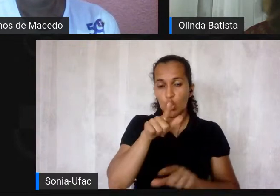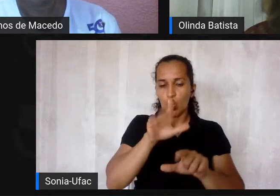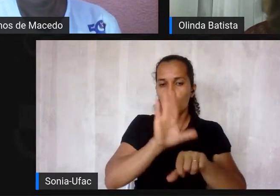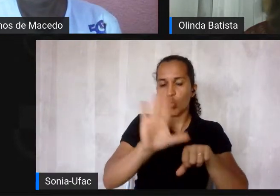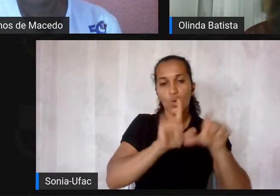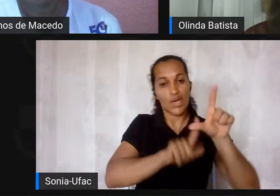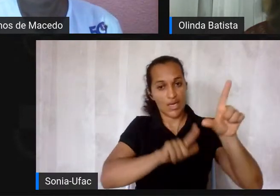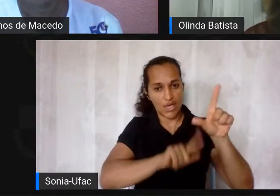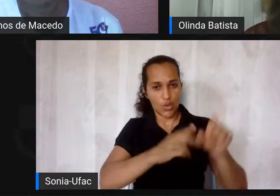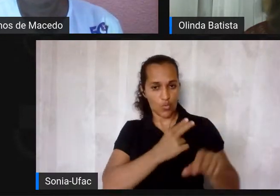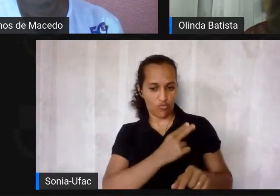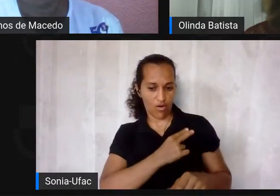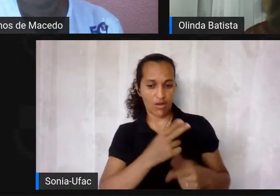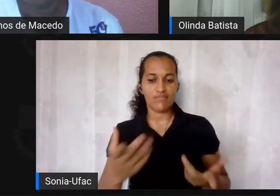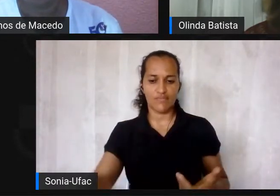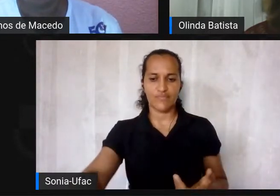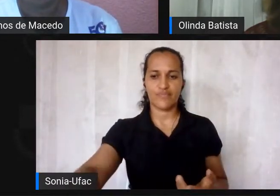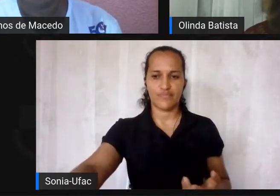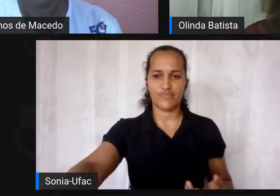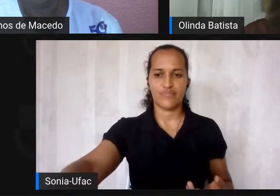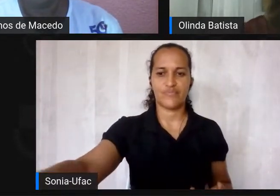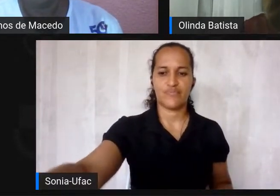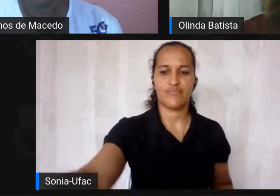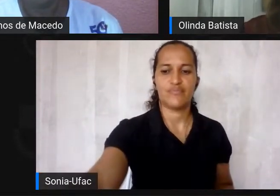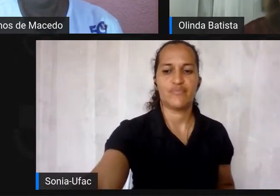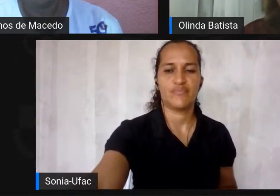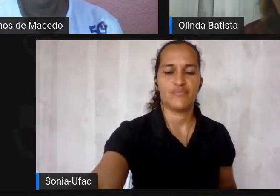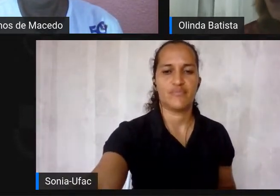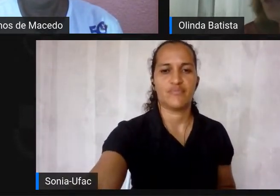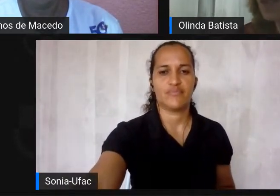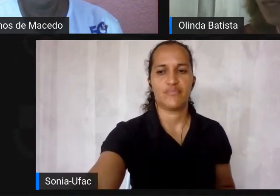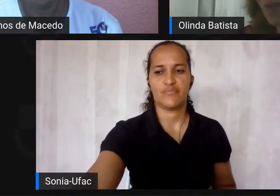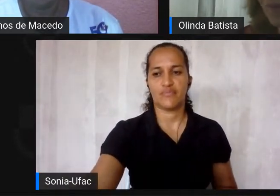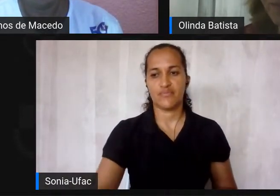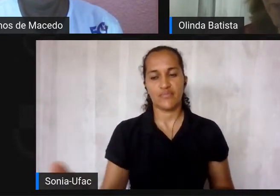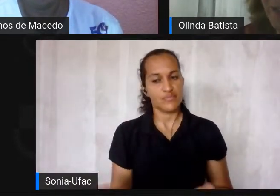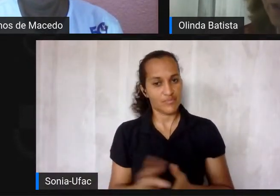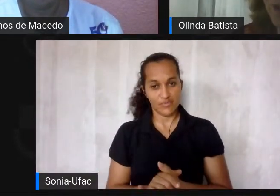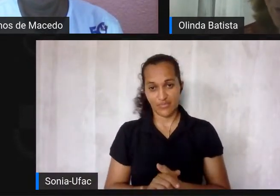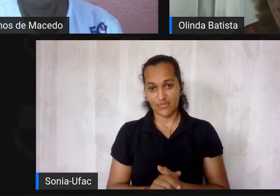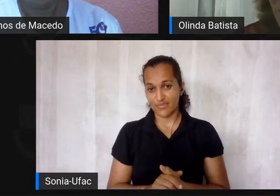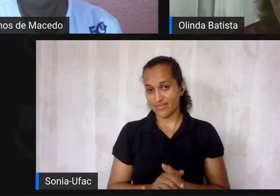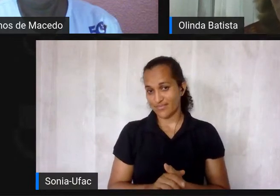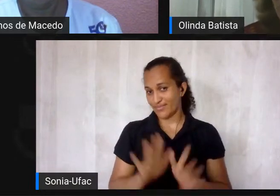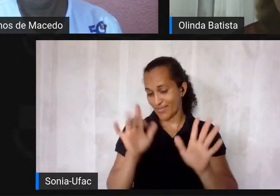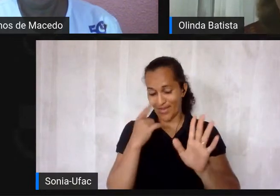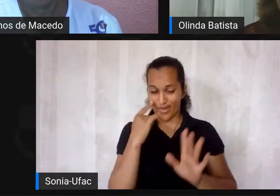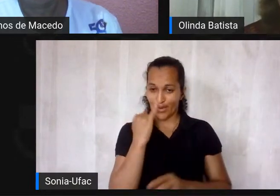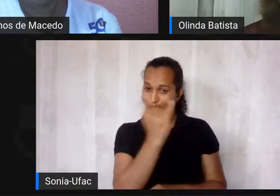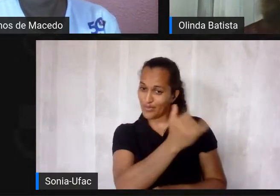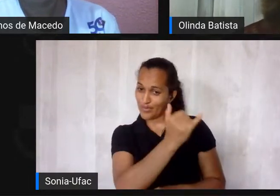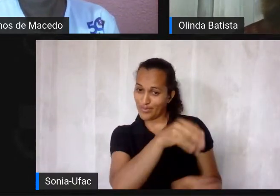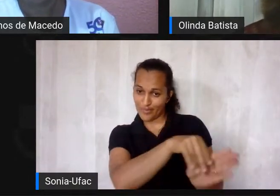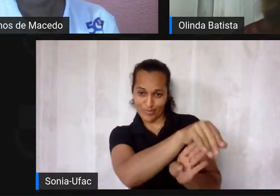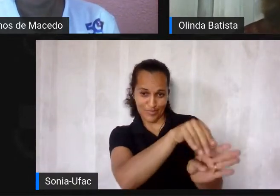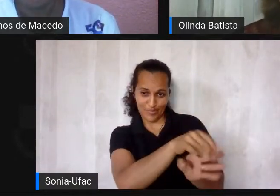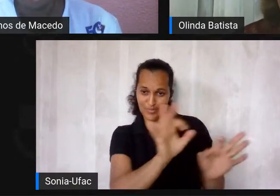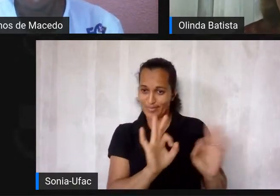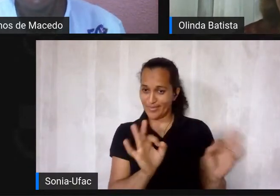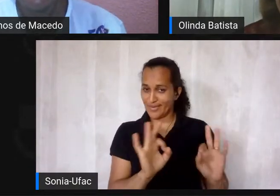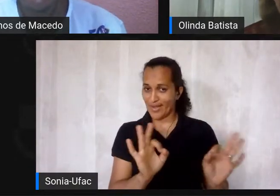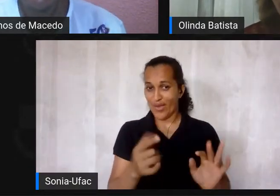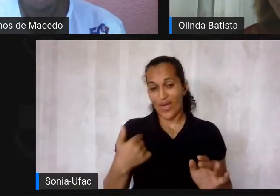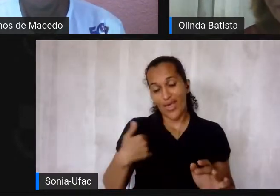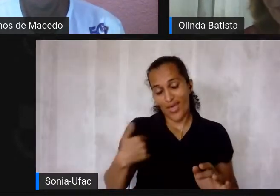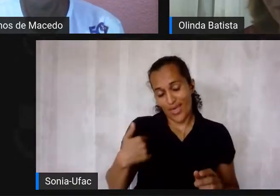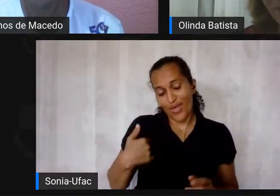Essa, a Rosilene está cutucando aí, hein? É, eu só me recomendo fazer o que eu fiz, porque eu me